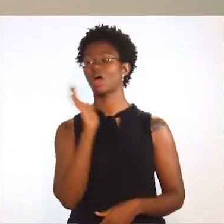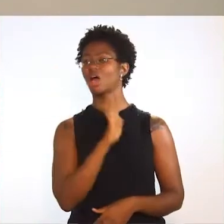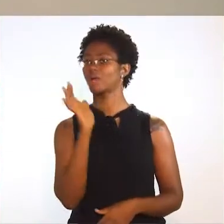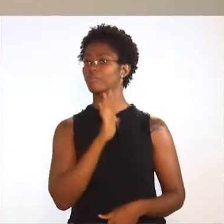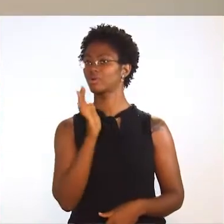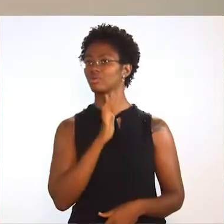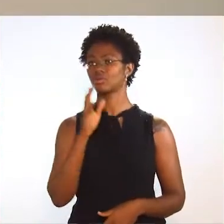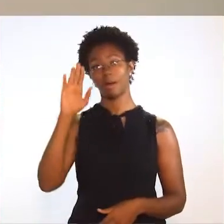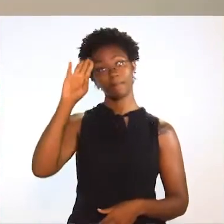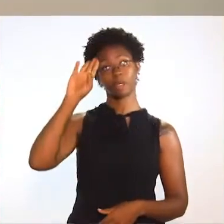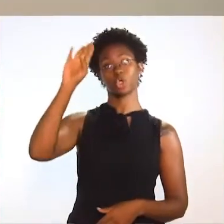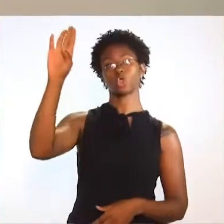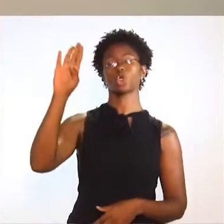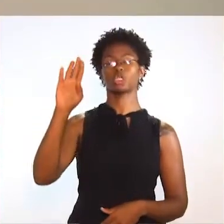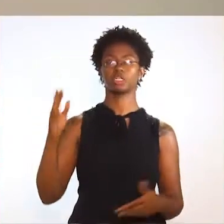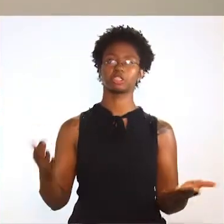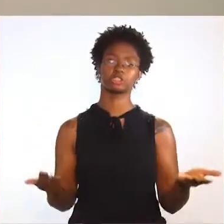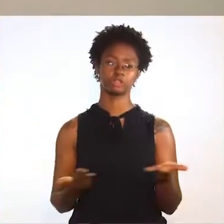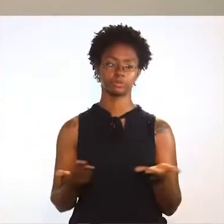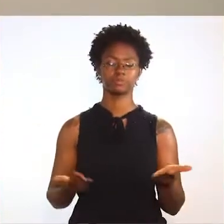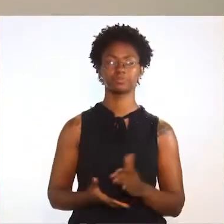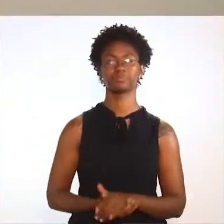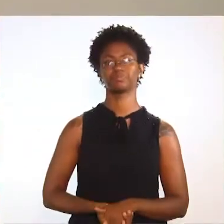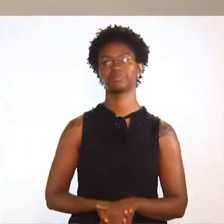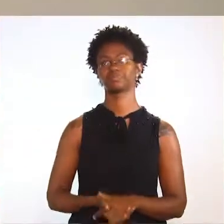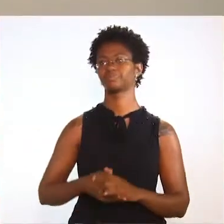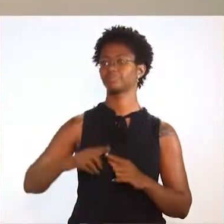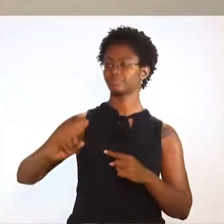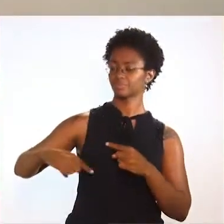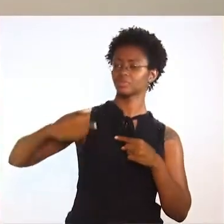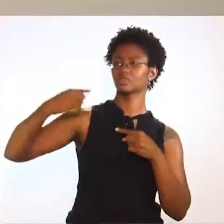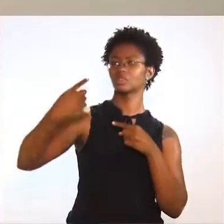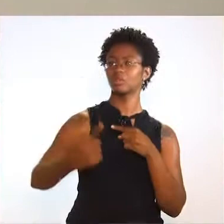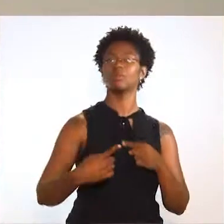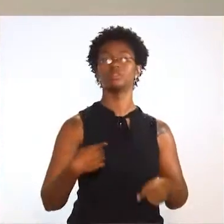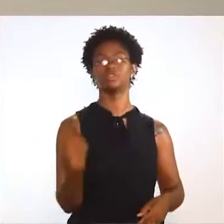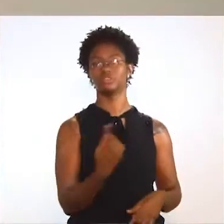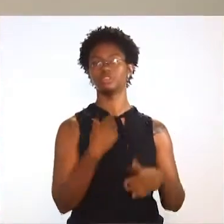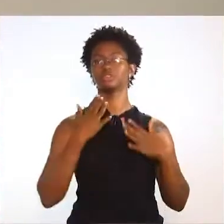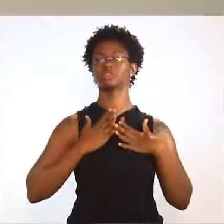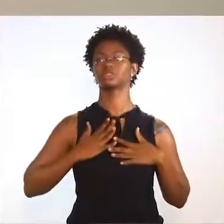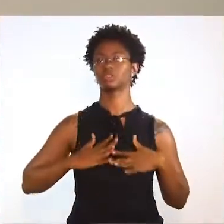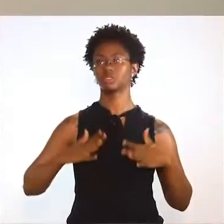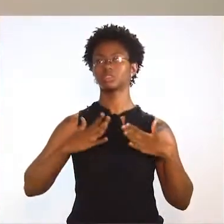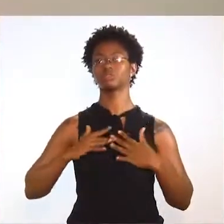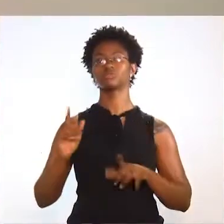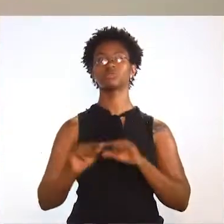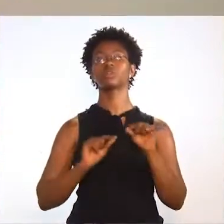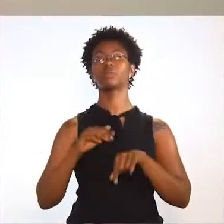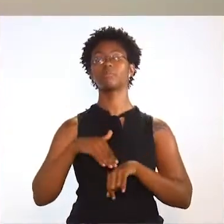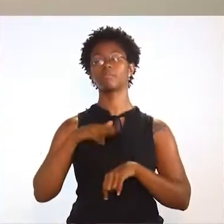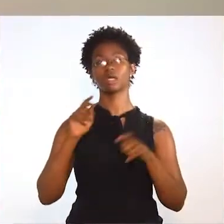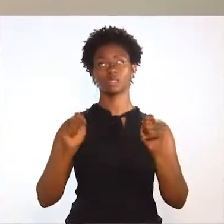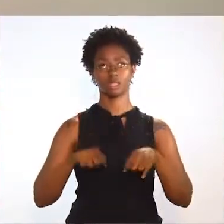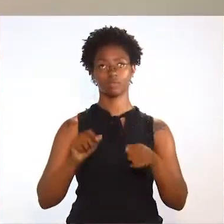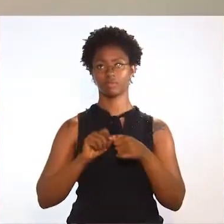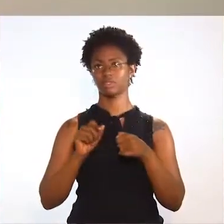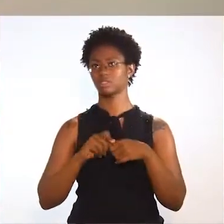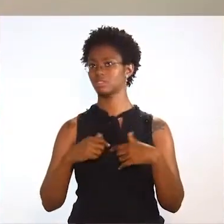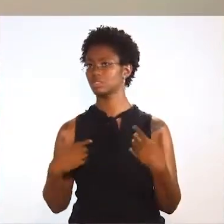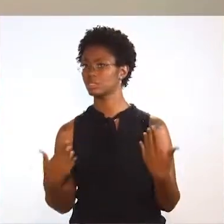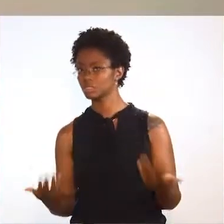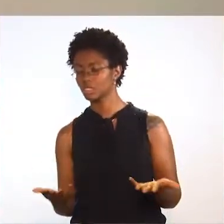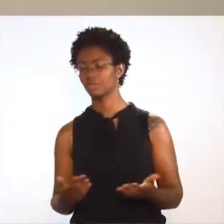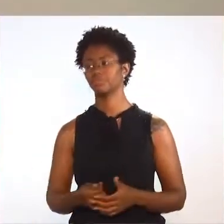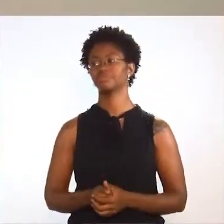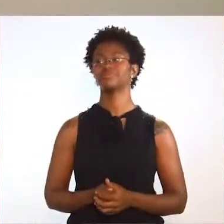questão emergencial, né? O que é prioritário agora? E no segundo momento a gente deu uma respirada e falou, tá, mas além disso, o que a gente pode fazer?